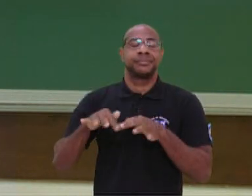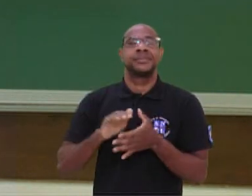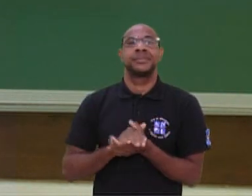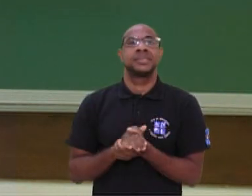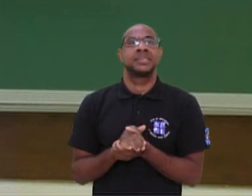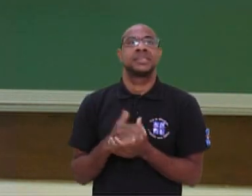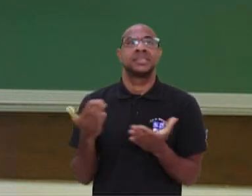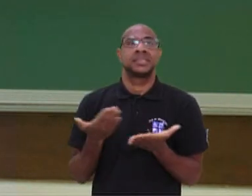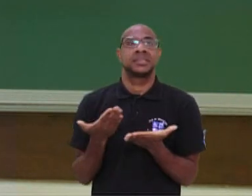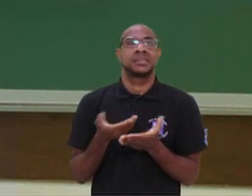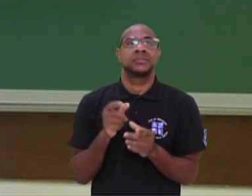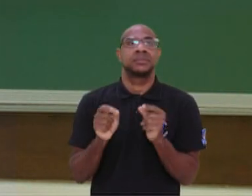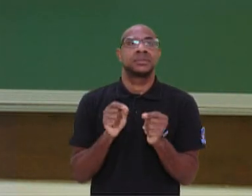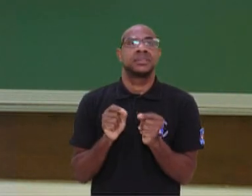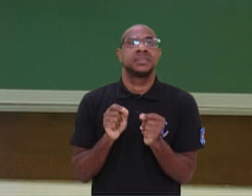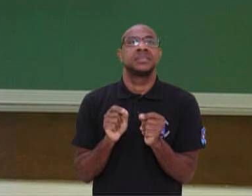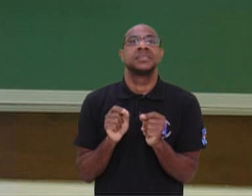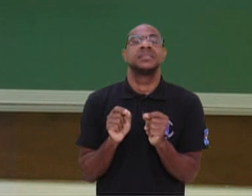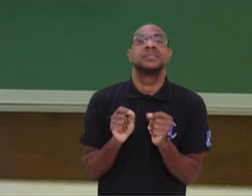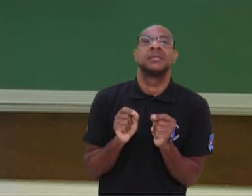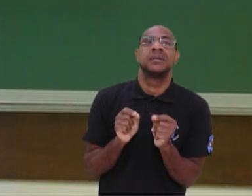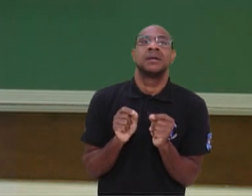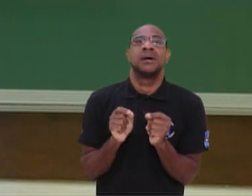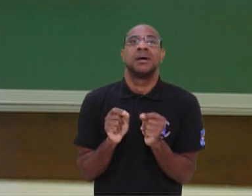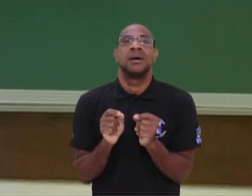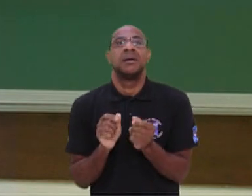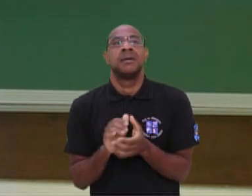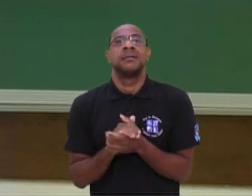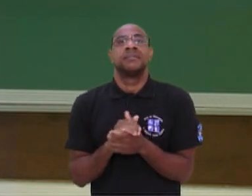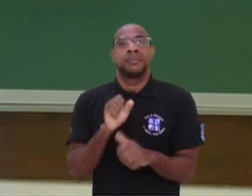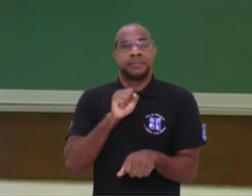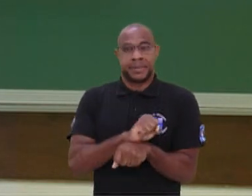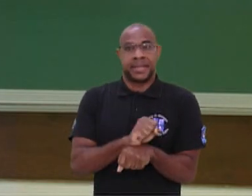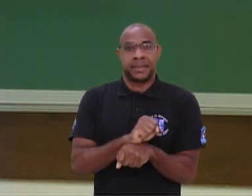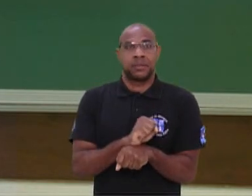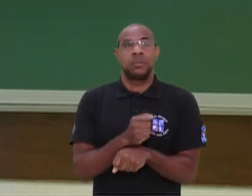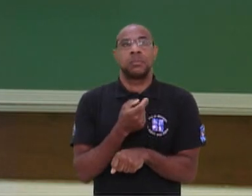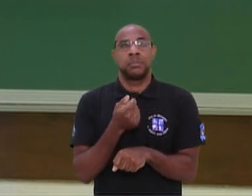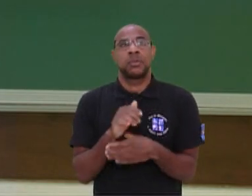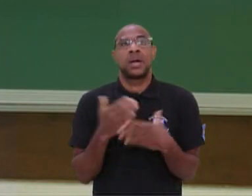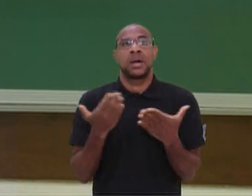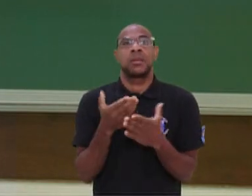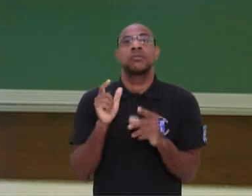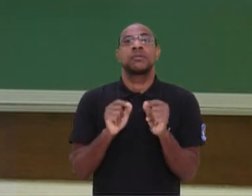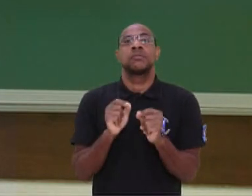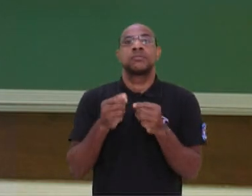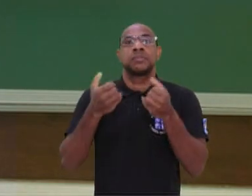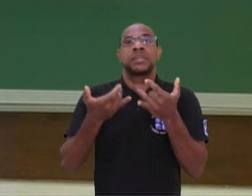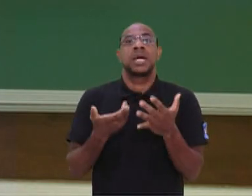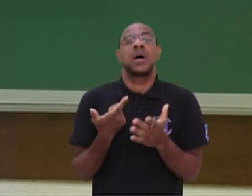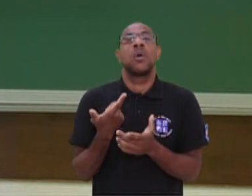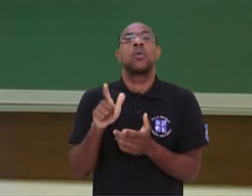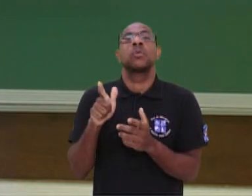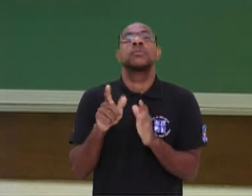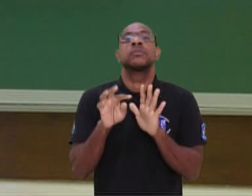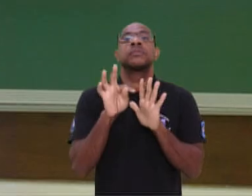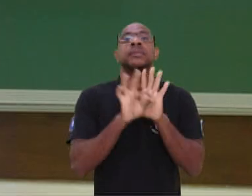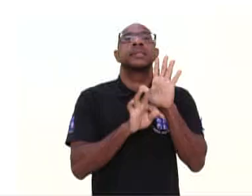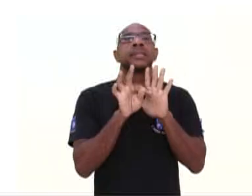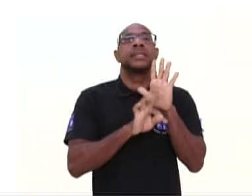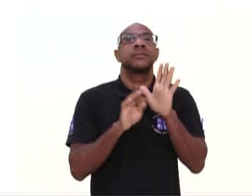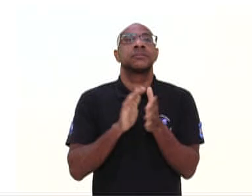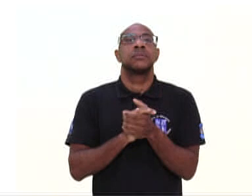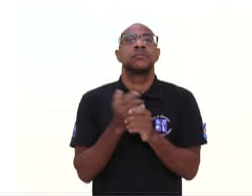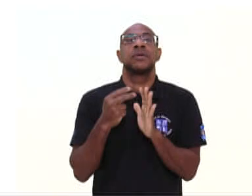textos inventivos, ficcionais e poéticos da literatura e vamos dialogar com outros textos, né? Então hoje